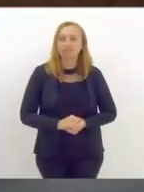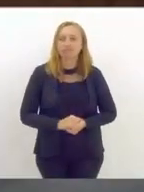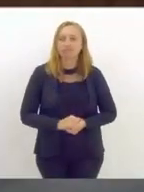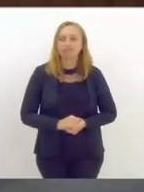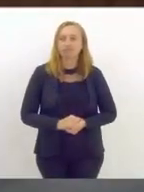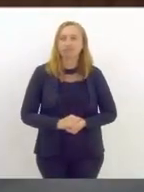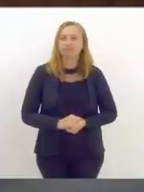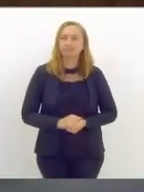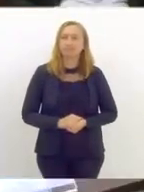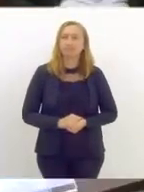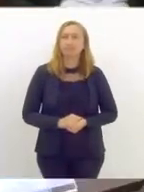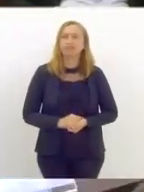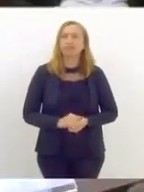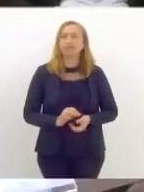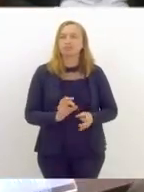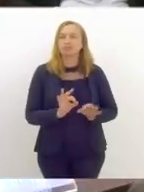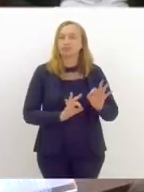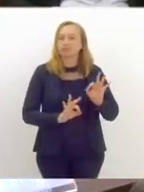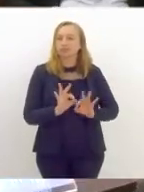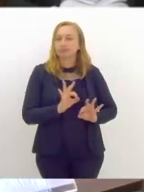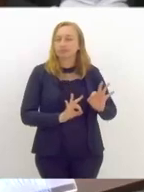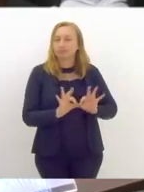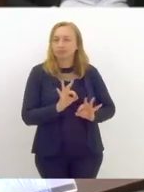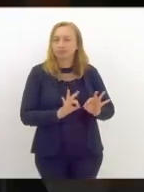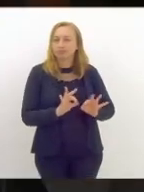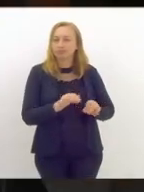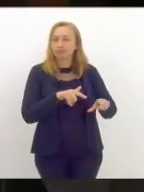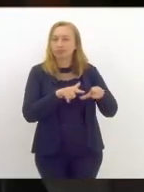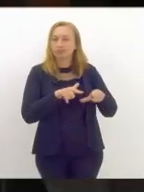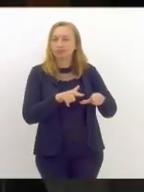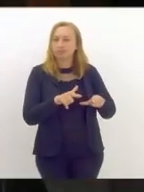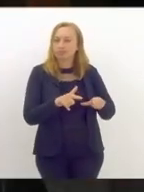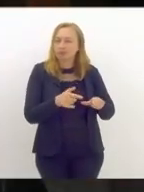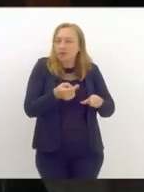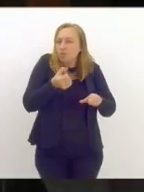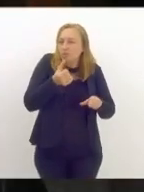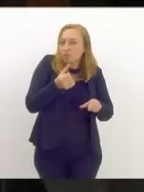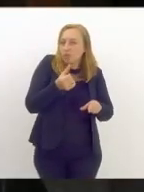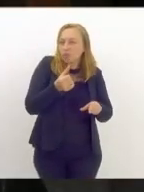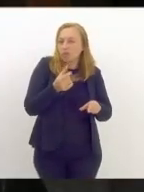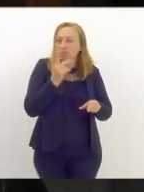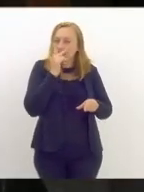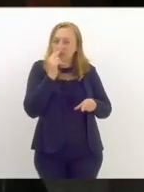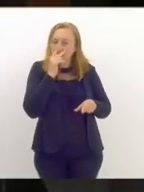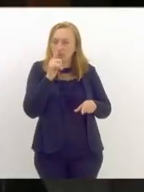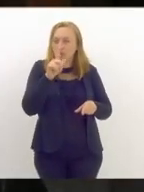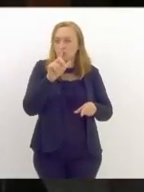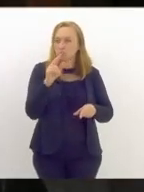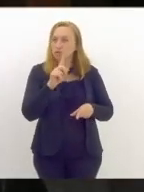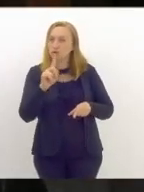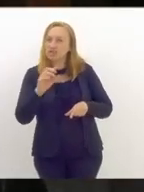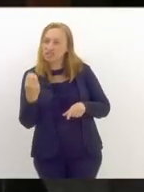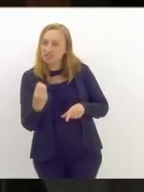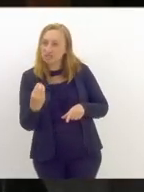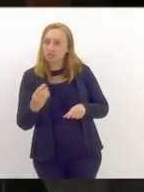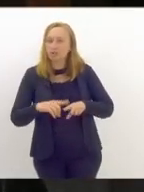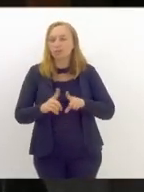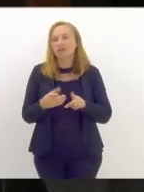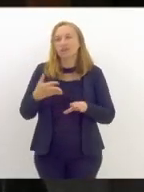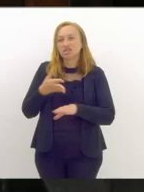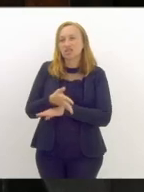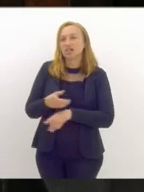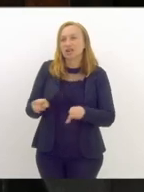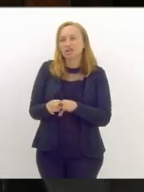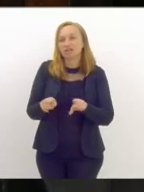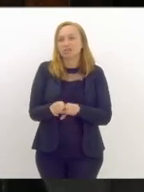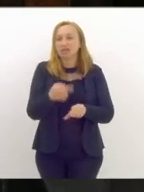Ele tinha um modo de trabalho muito, muito semelhante com o Luizinho, né? Mas um pouco mais caótico, né? Ele chegava também às